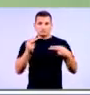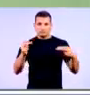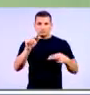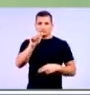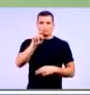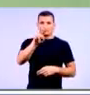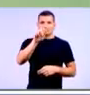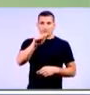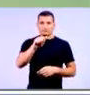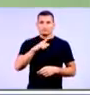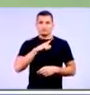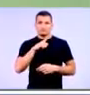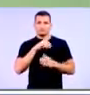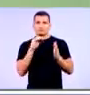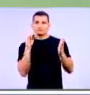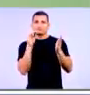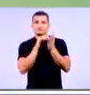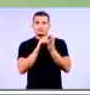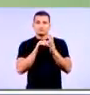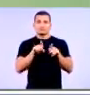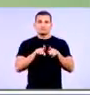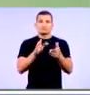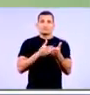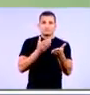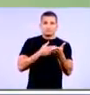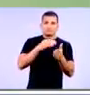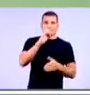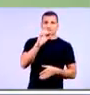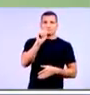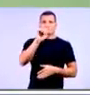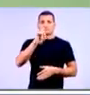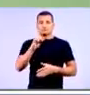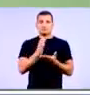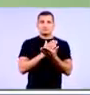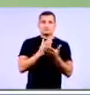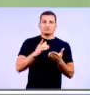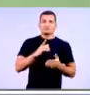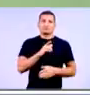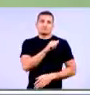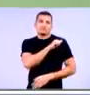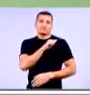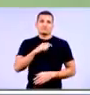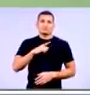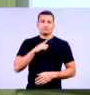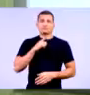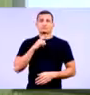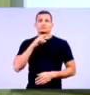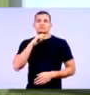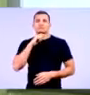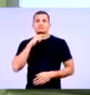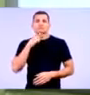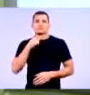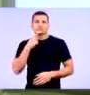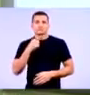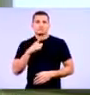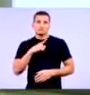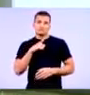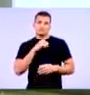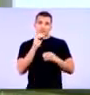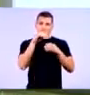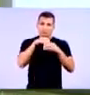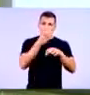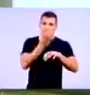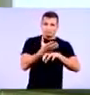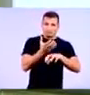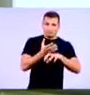já está disponível o manual de EAD. Alguns alunos têm dúvidas, nós temos lá um arquivo dentro da disciplina Orientações